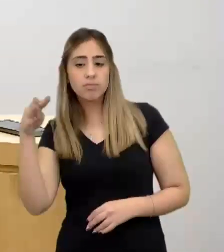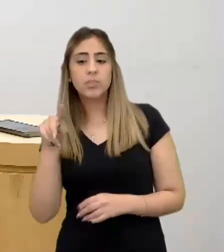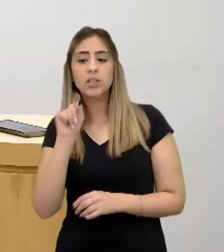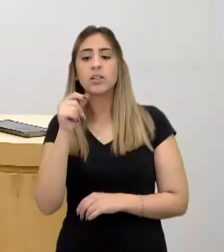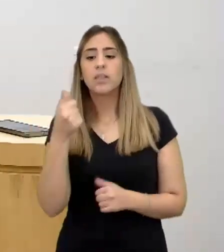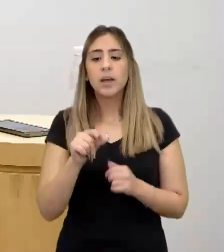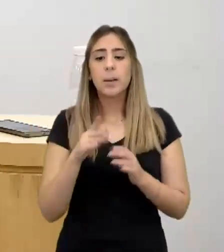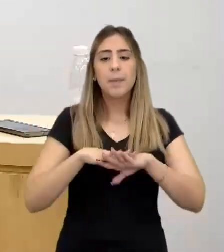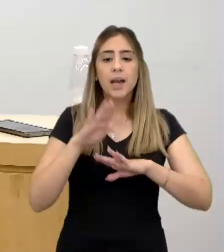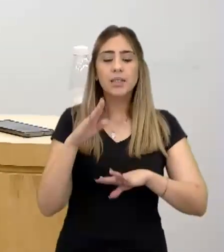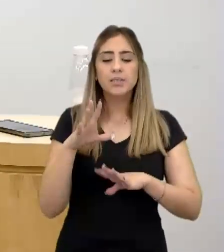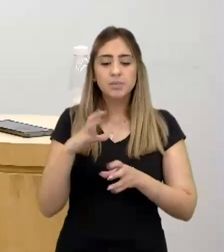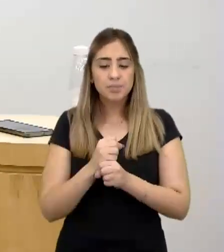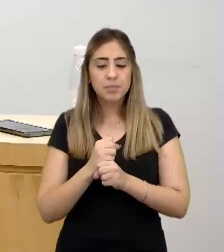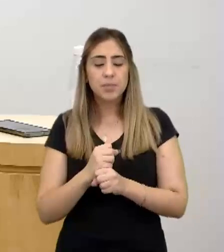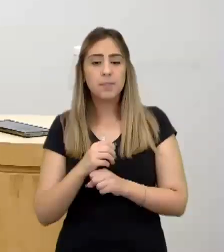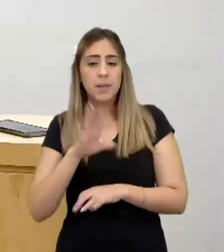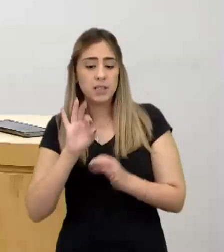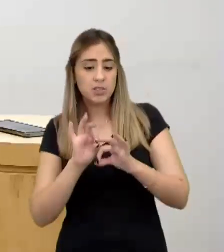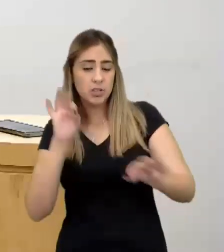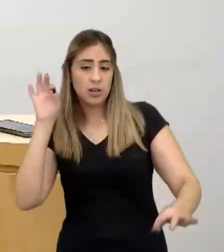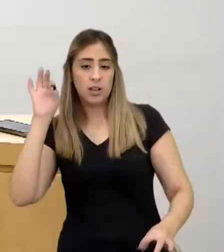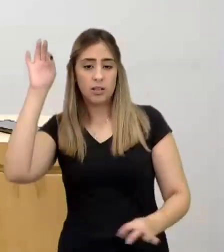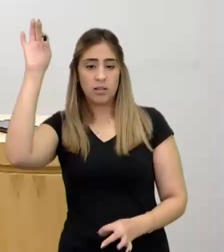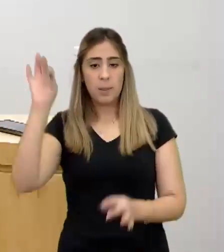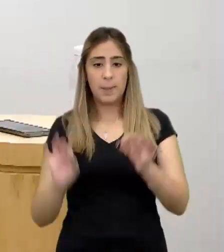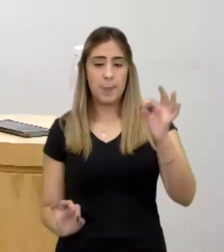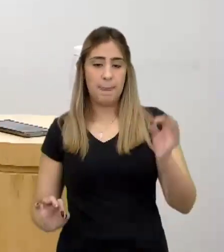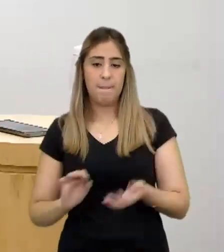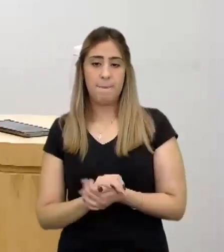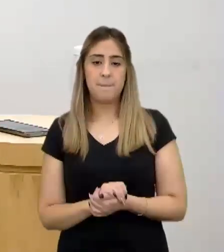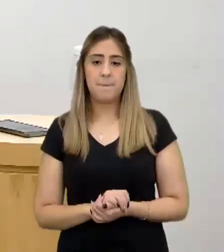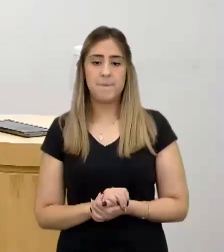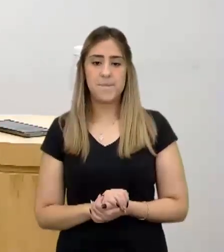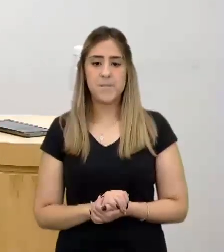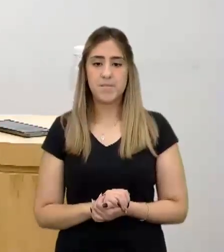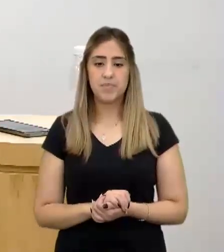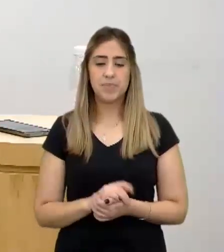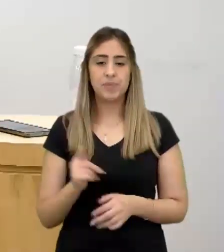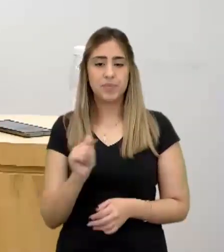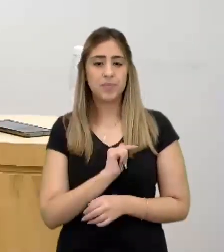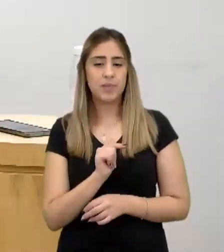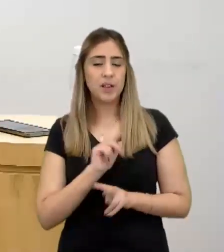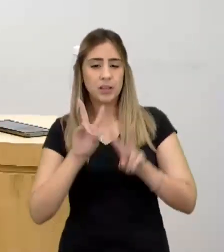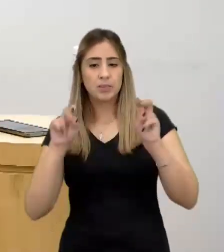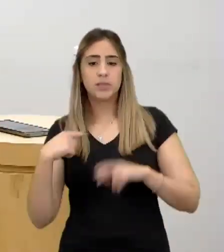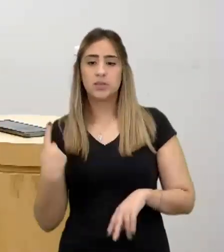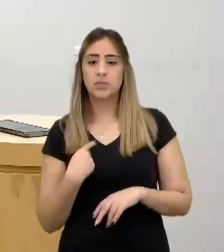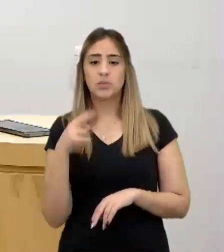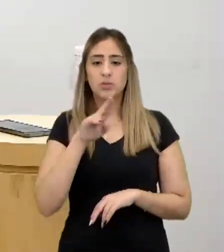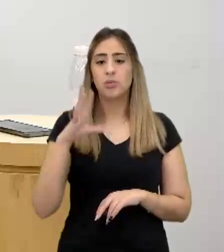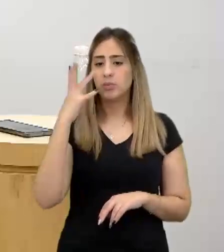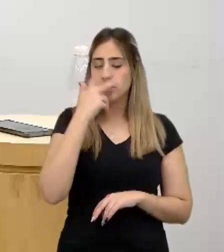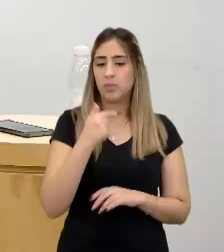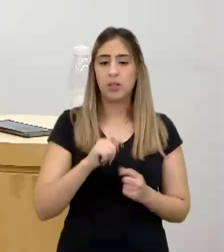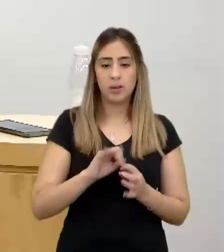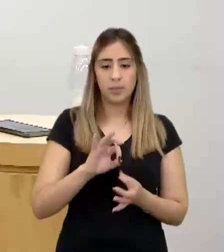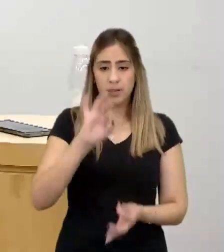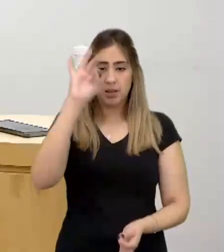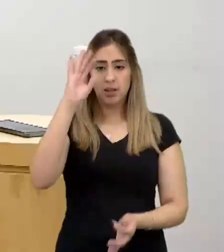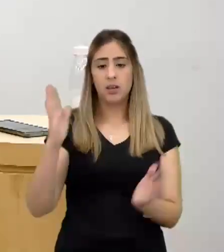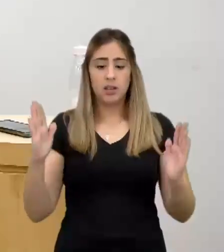mais achatadinha, mais esticadinha, mais... Como que a gente falou? A gente tem uns termos aí que a gente usou bem bonitinho, tá?